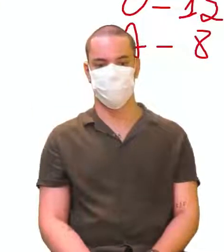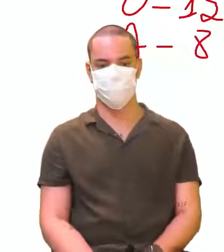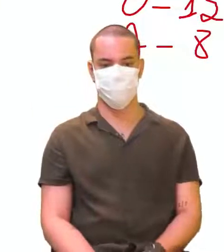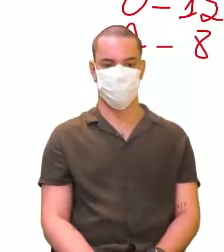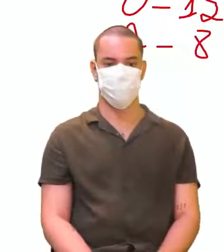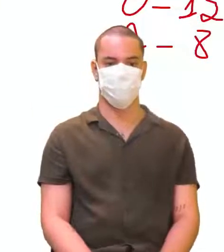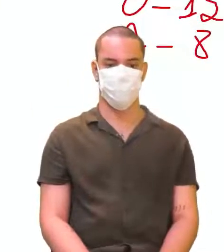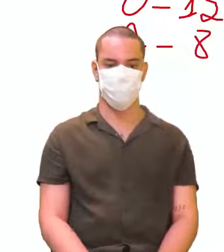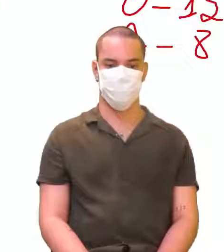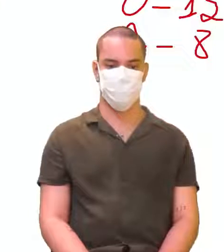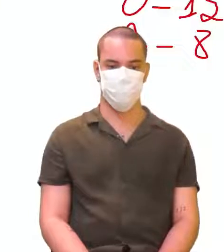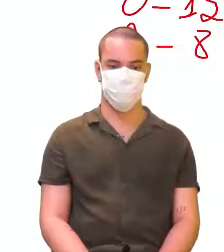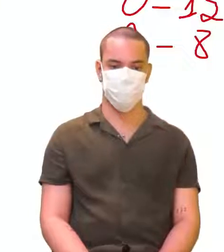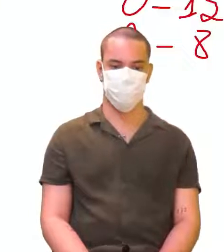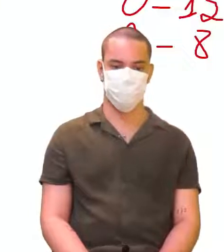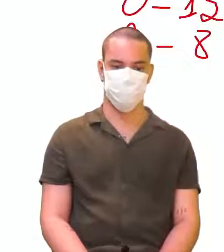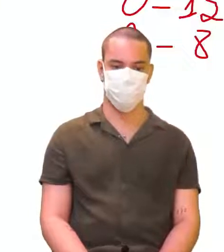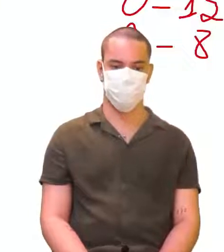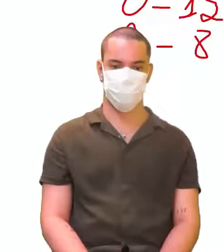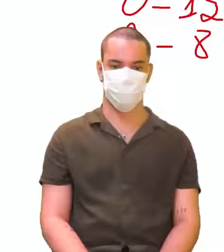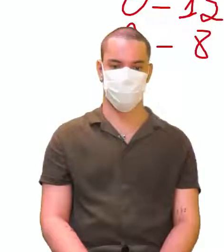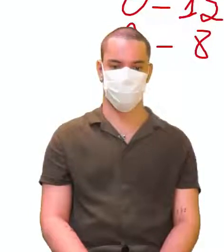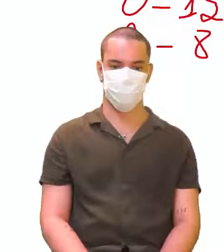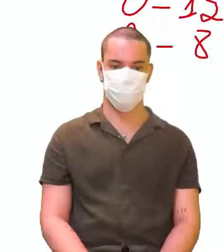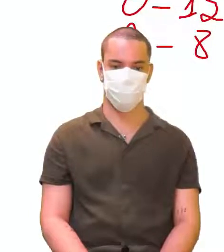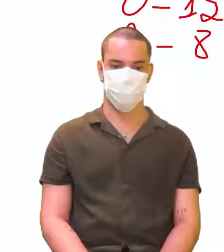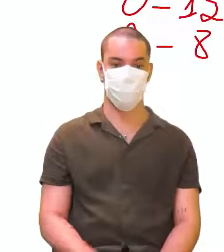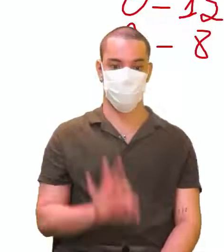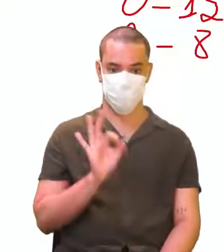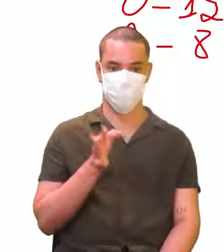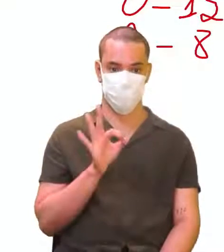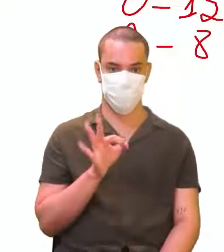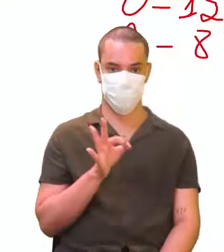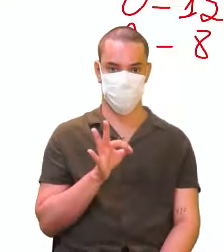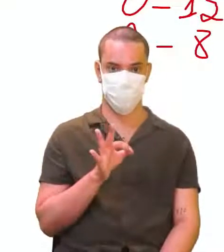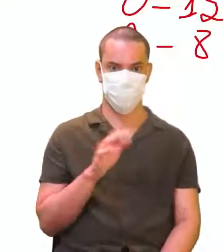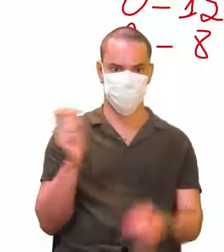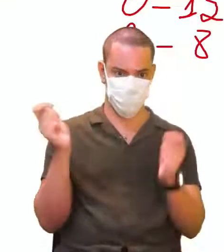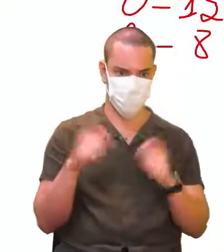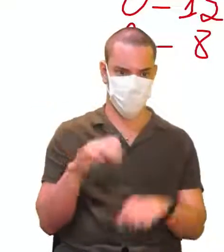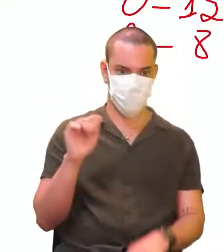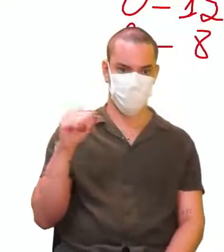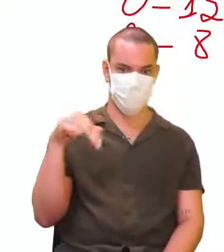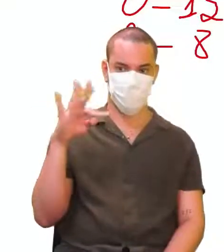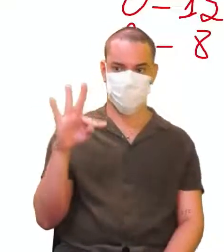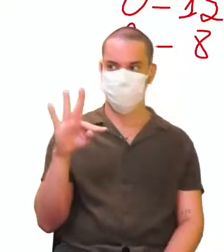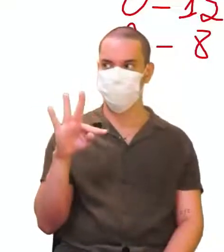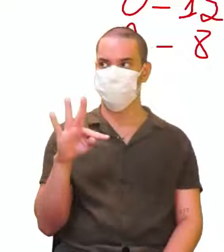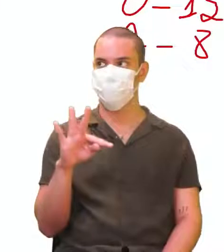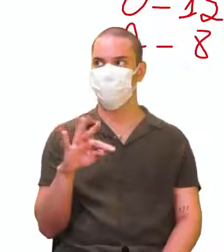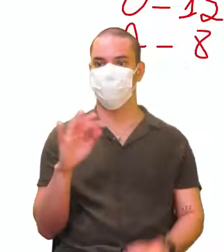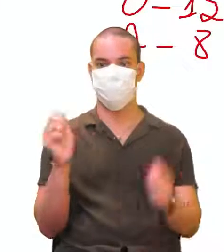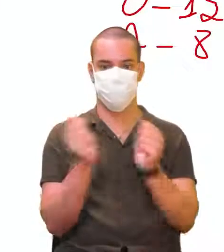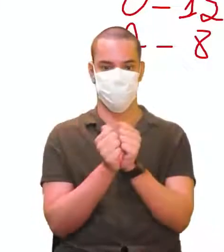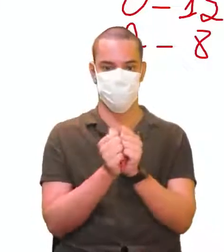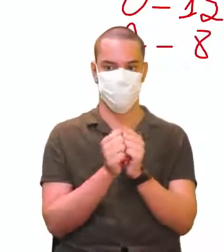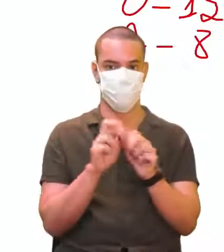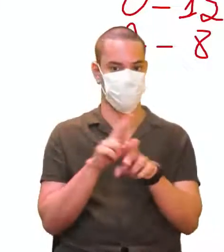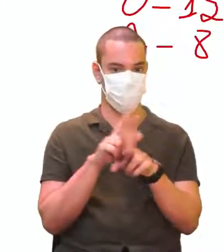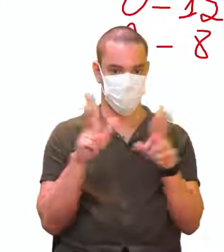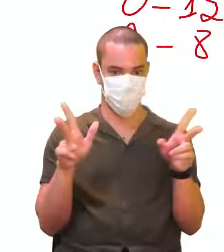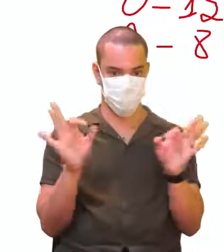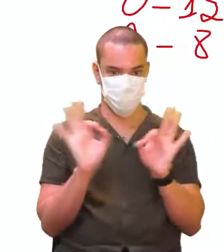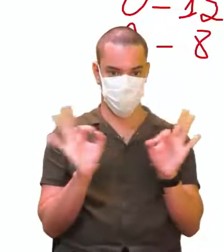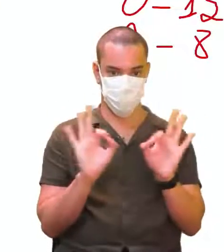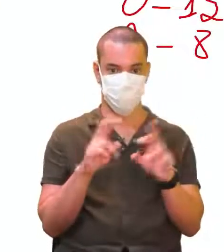Antígeno e anticorpo. Deu para diferenciar, né? Anti e anticorpo.